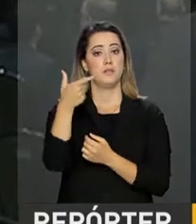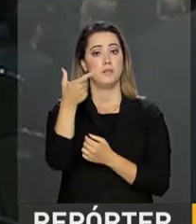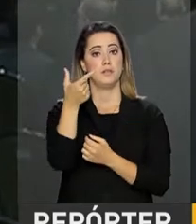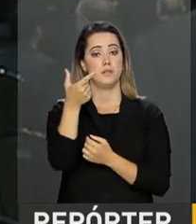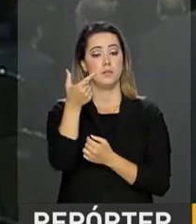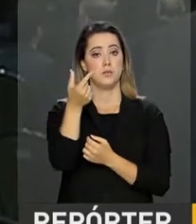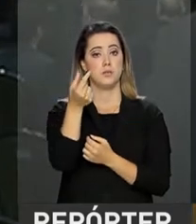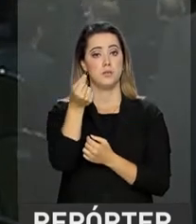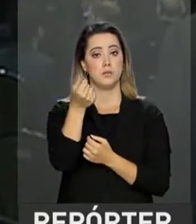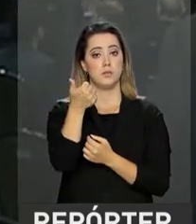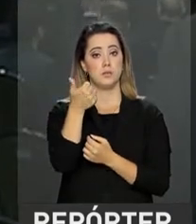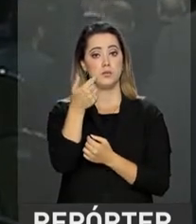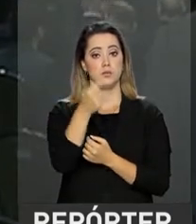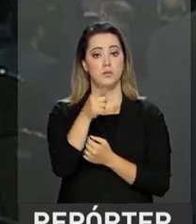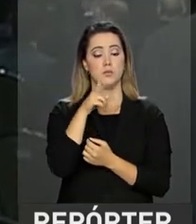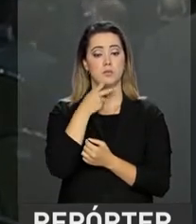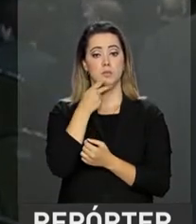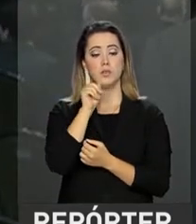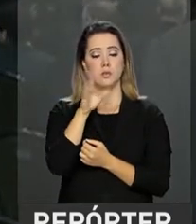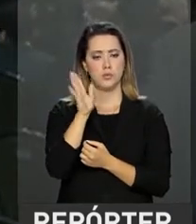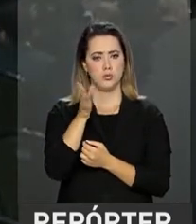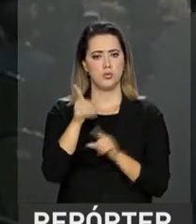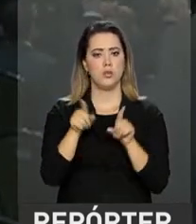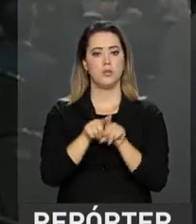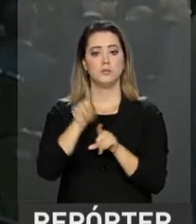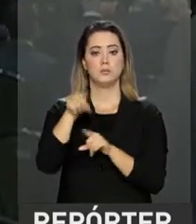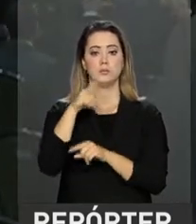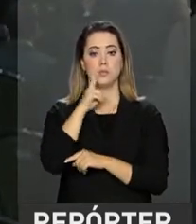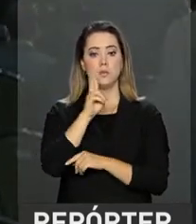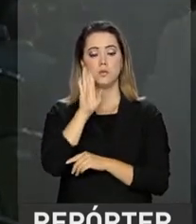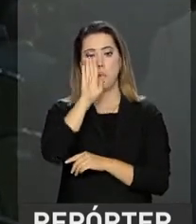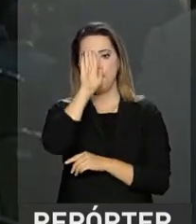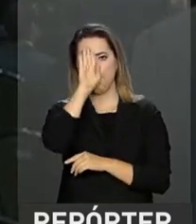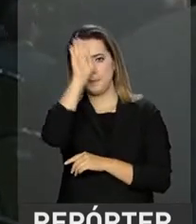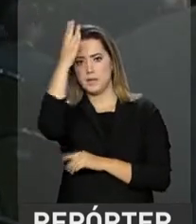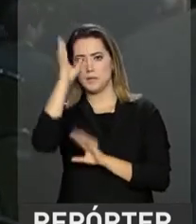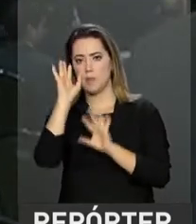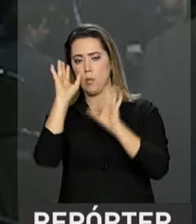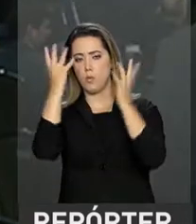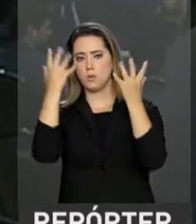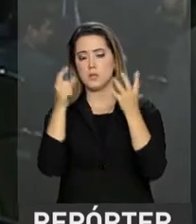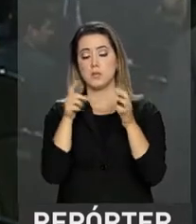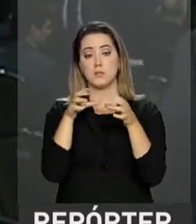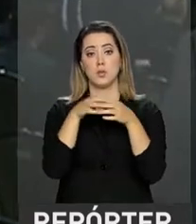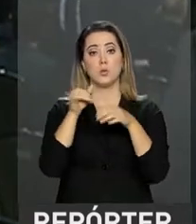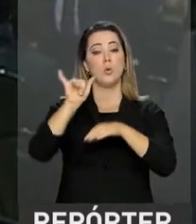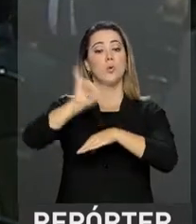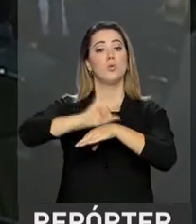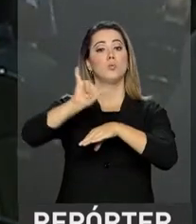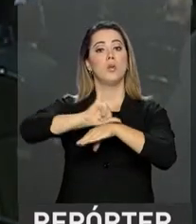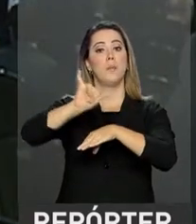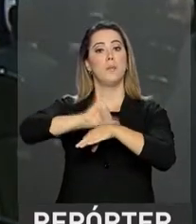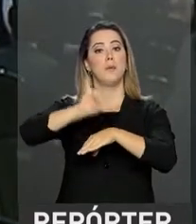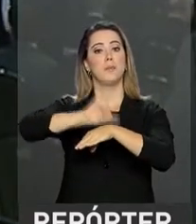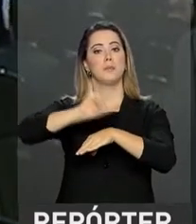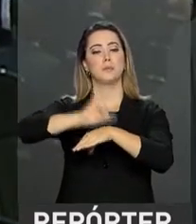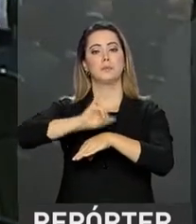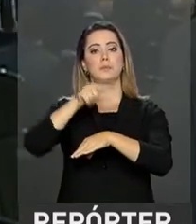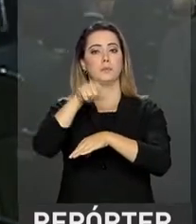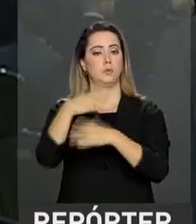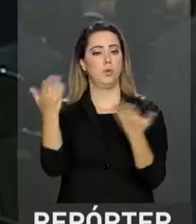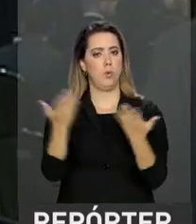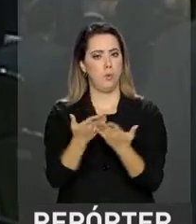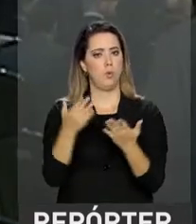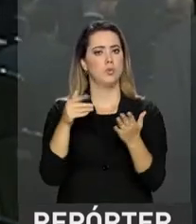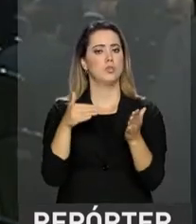daqui a pouquinho. Esse que, como você falou, é considerado aí o principal evento do setor siderúrgico do país. Ele acontece hoje,